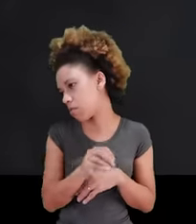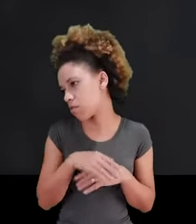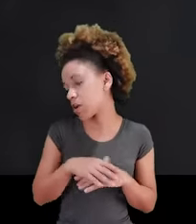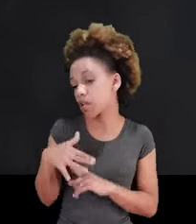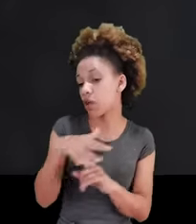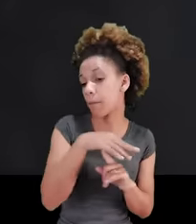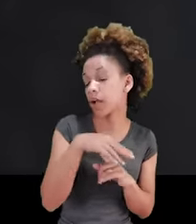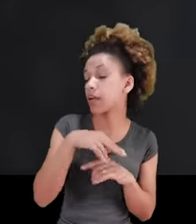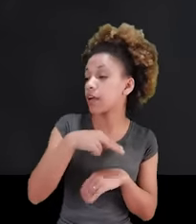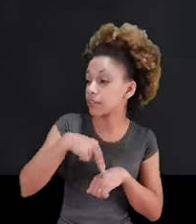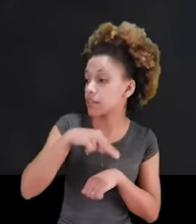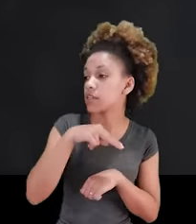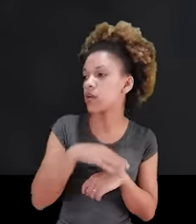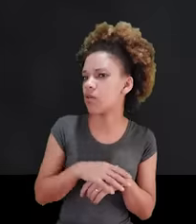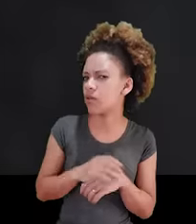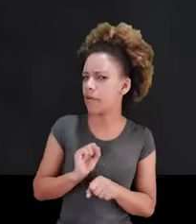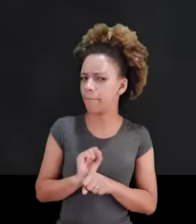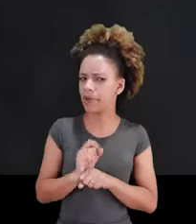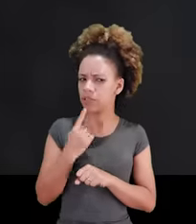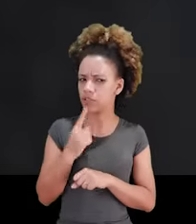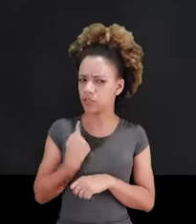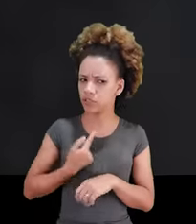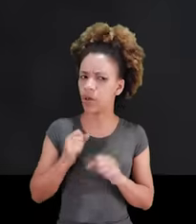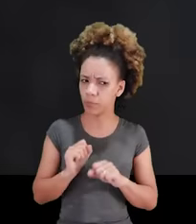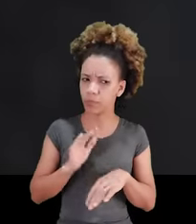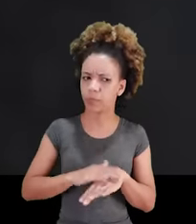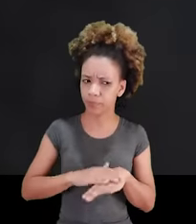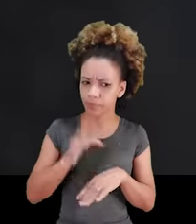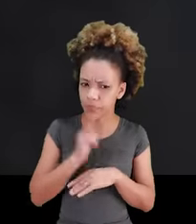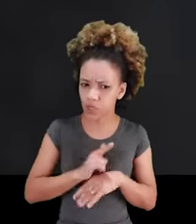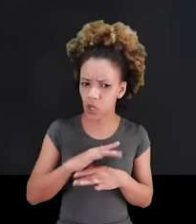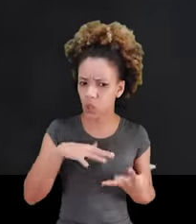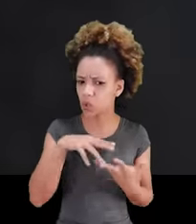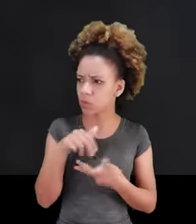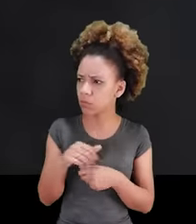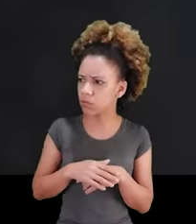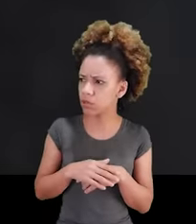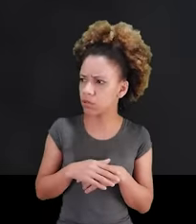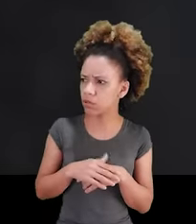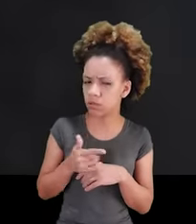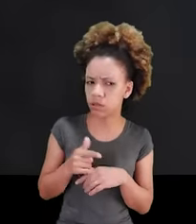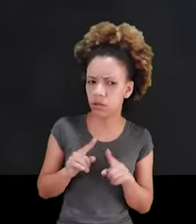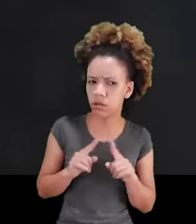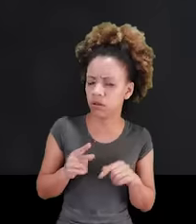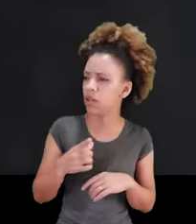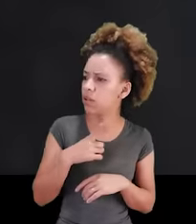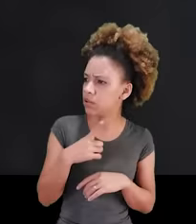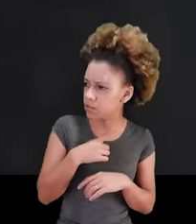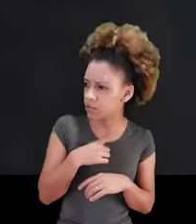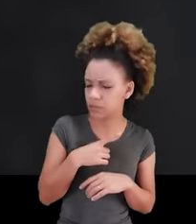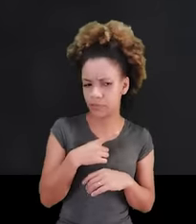Nações. E nós aí percebemos, espera aí, nós somos capazes de fazer coisas... que o mundo inteiro nos elogia. E a partir daí começámos a ganhar